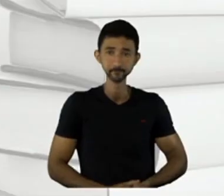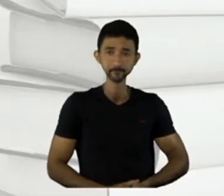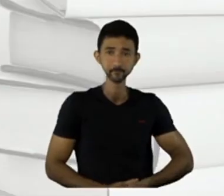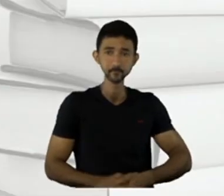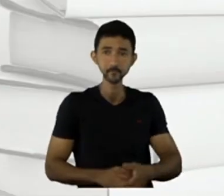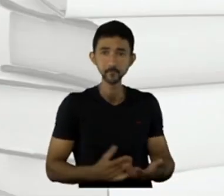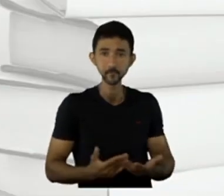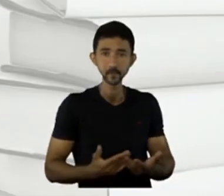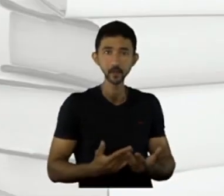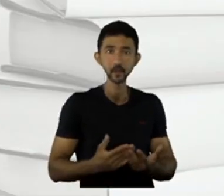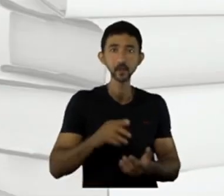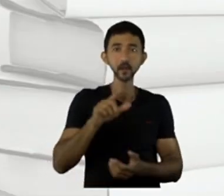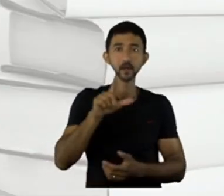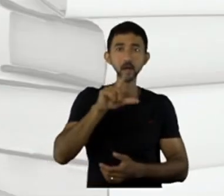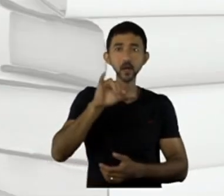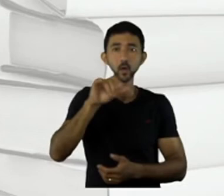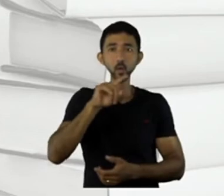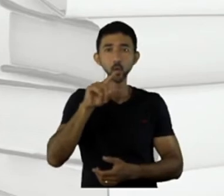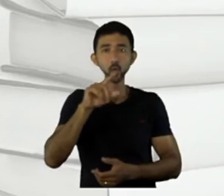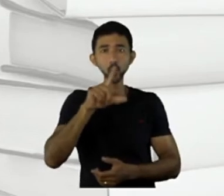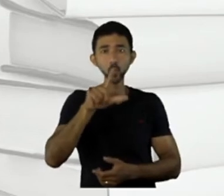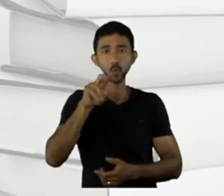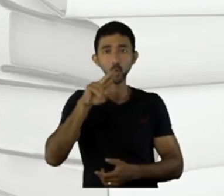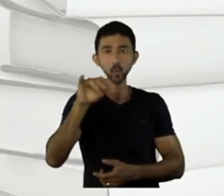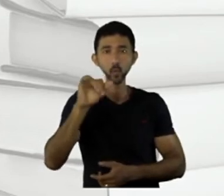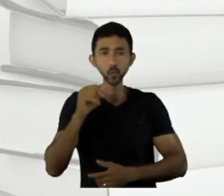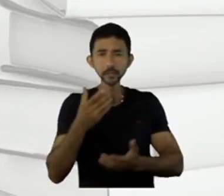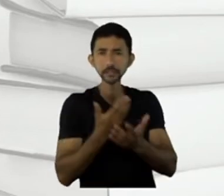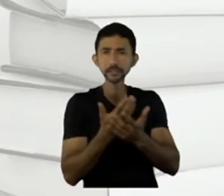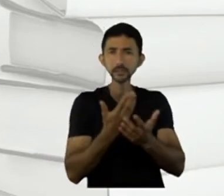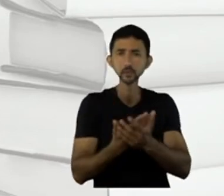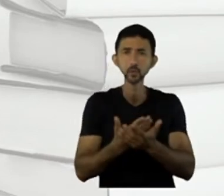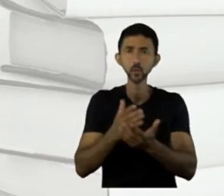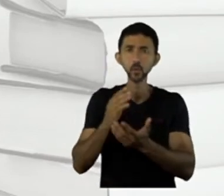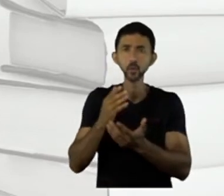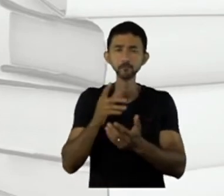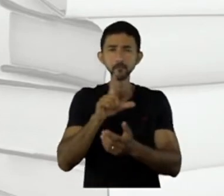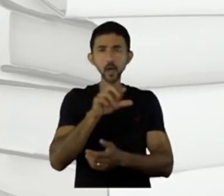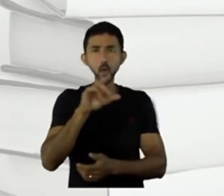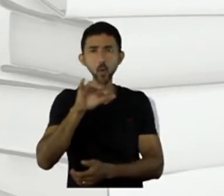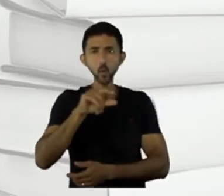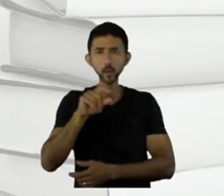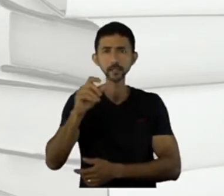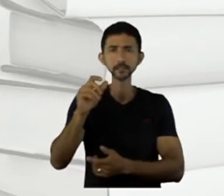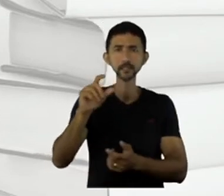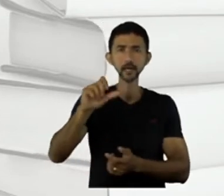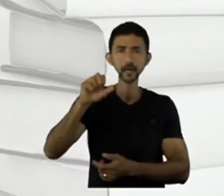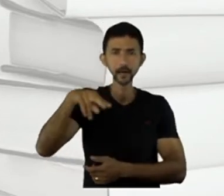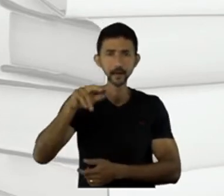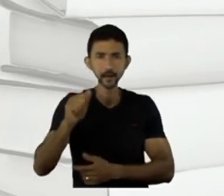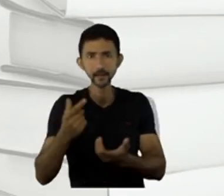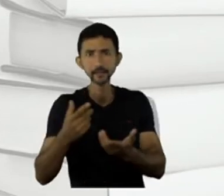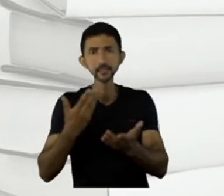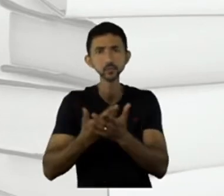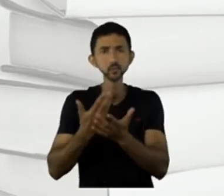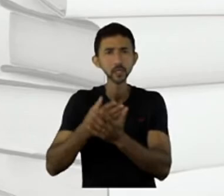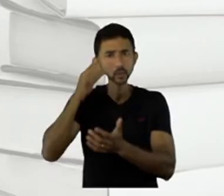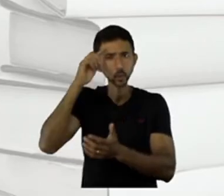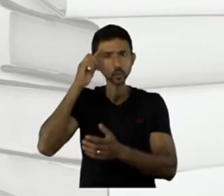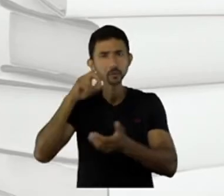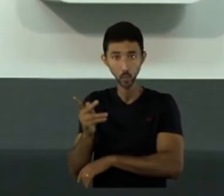aqui. Luísa e Ana estudam todos os dias em casa pela manhã. À tarde,